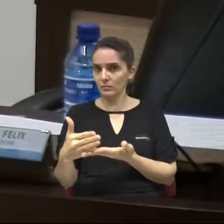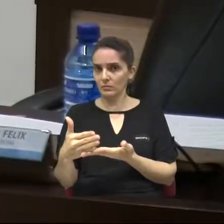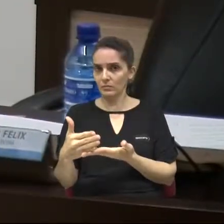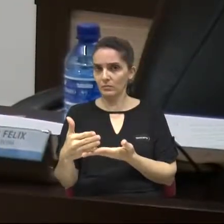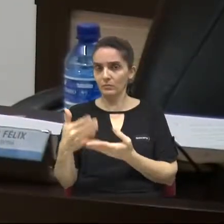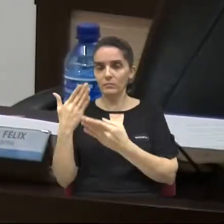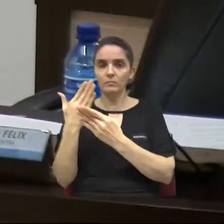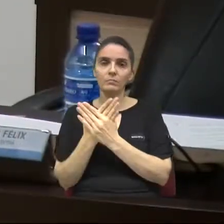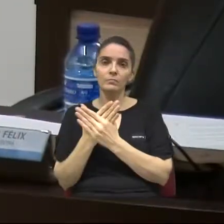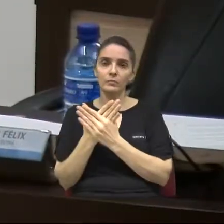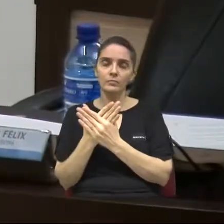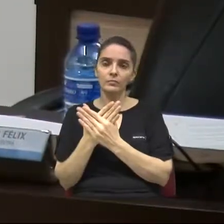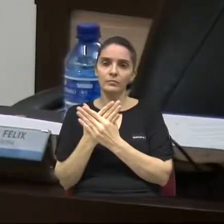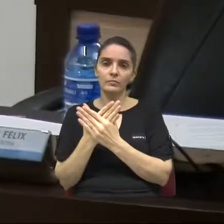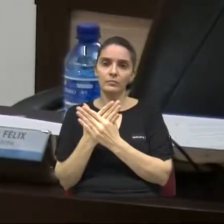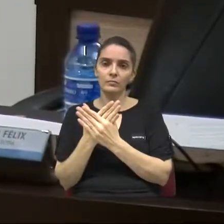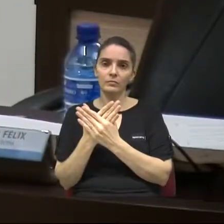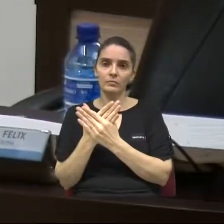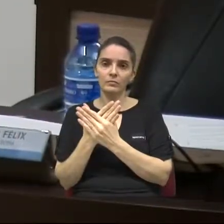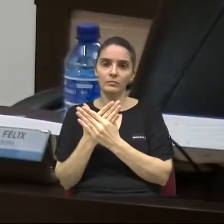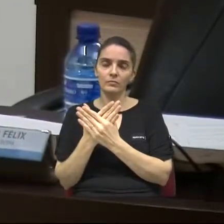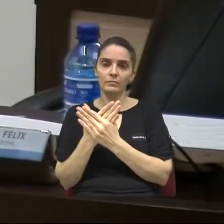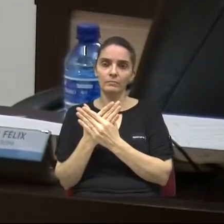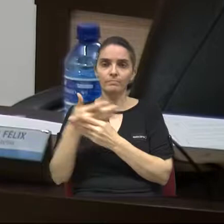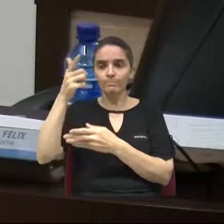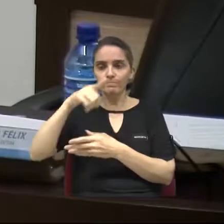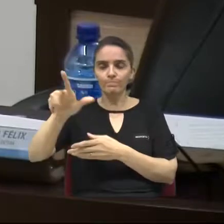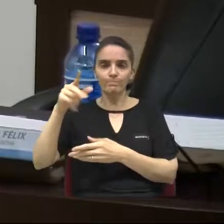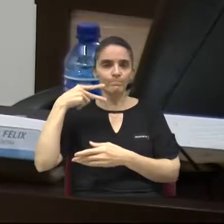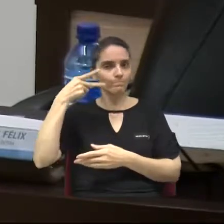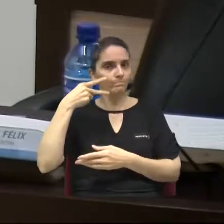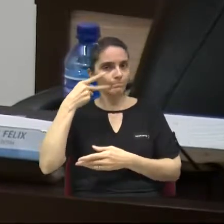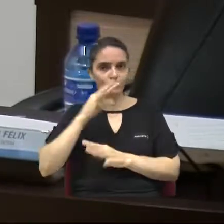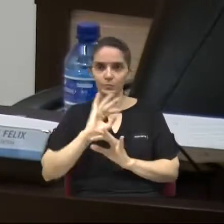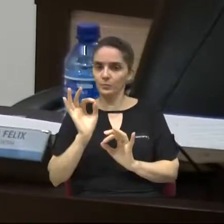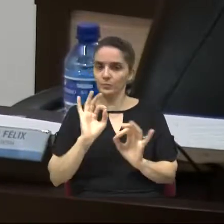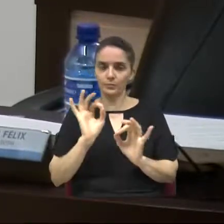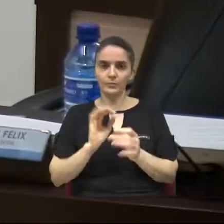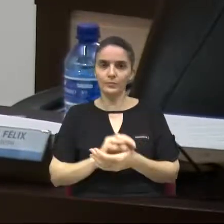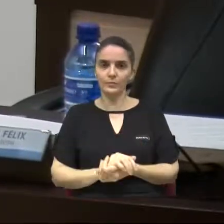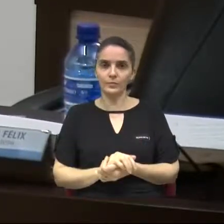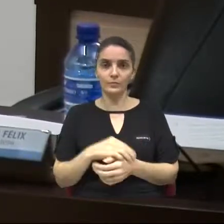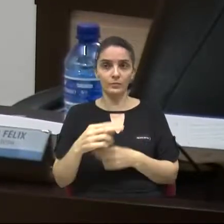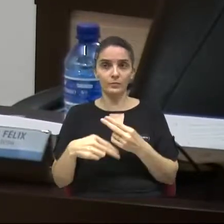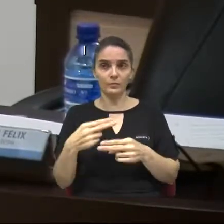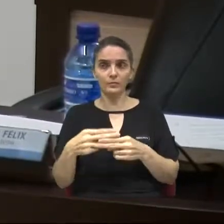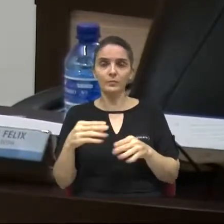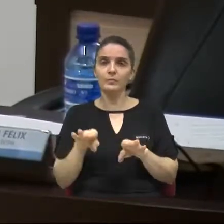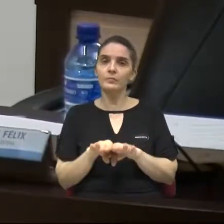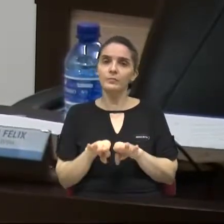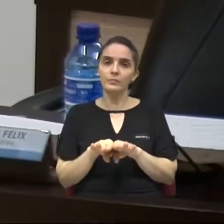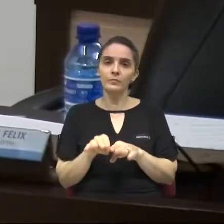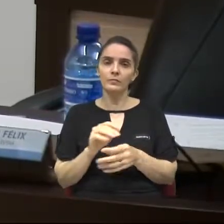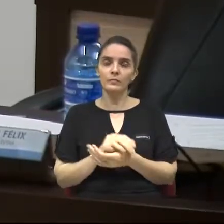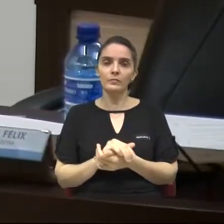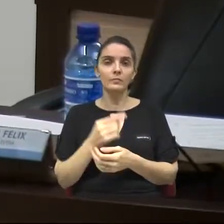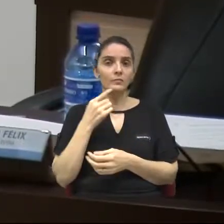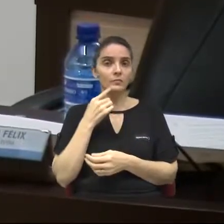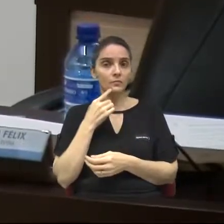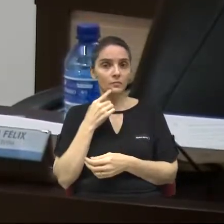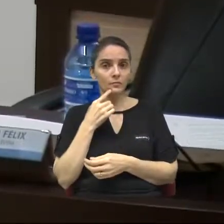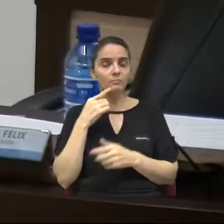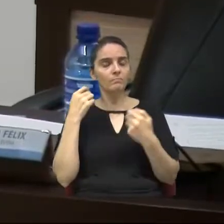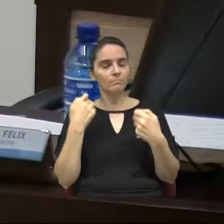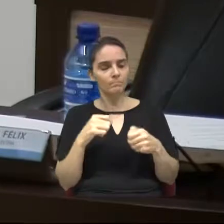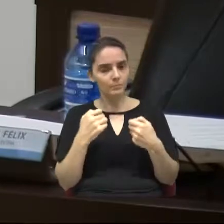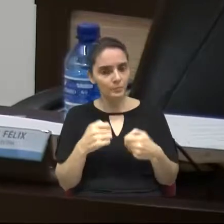que coloque em tela uma conduta de um outro parlamentar. E por essa razão também, acho que o vereador Cleiton Silva tinha